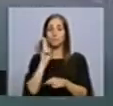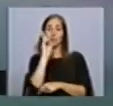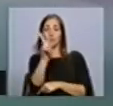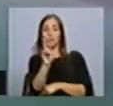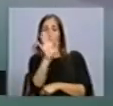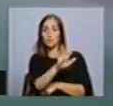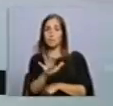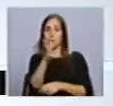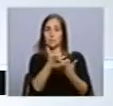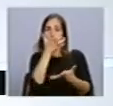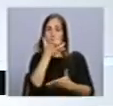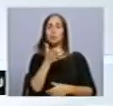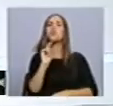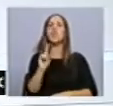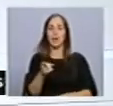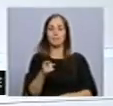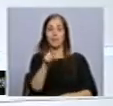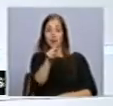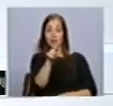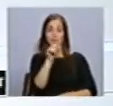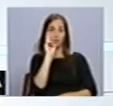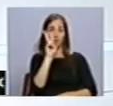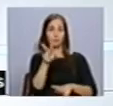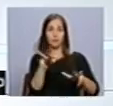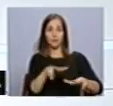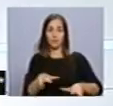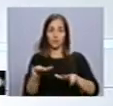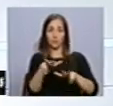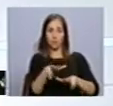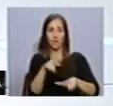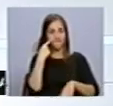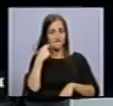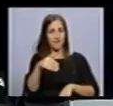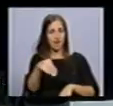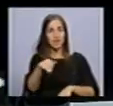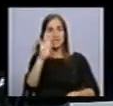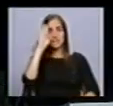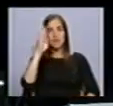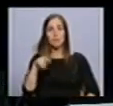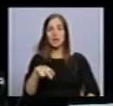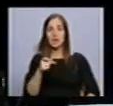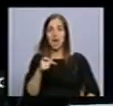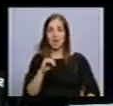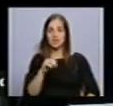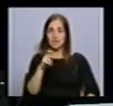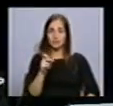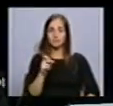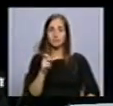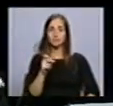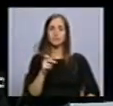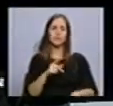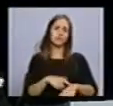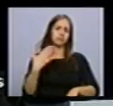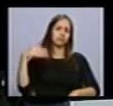nos traz hoje? Olha, é um vídeo muito curioso, este que nós vamos ver. Sabes que na NASA, durante muito tempo, dizia-se que